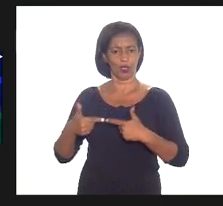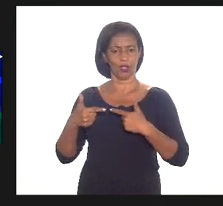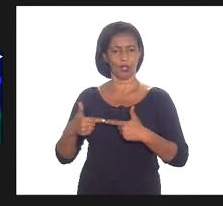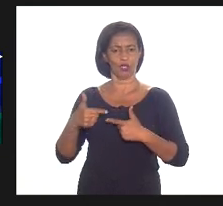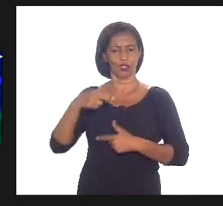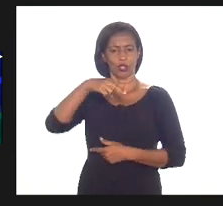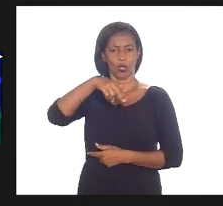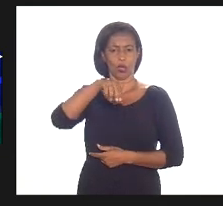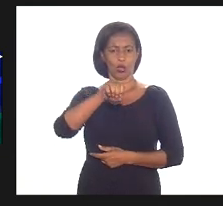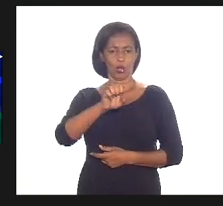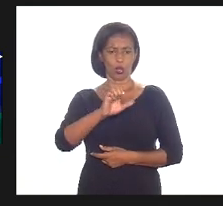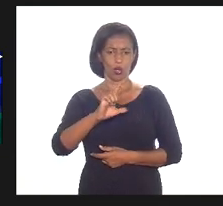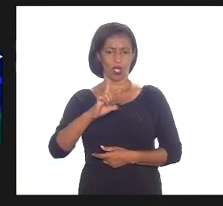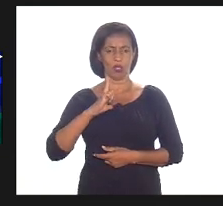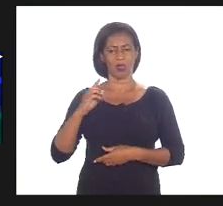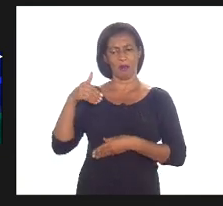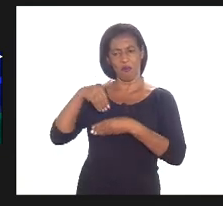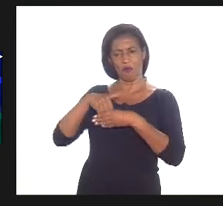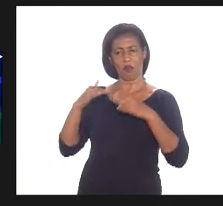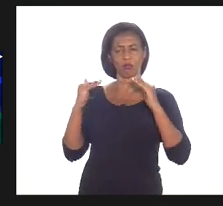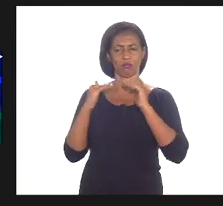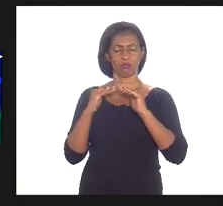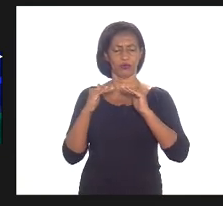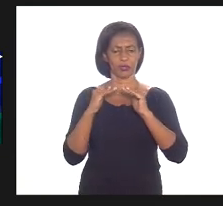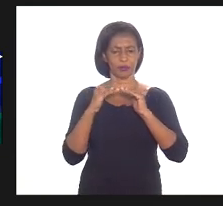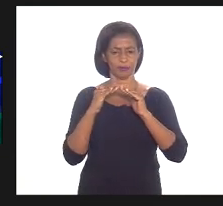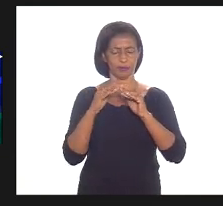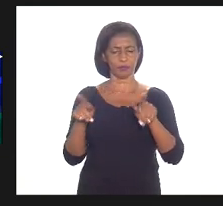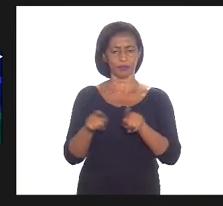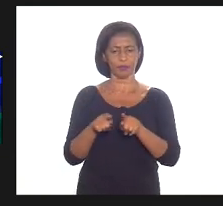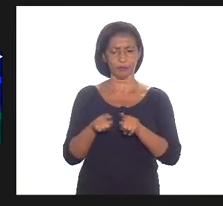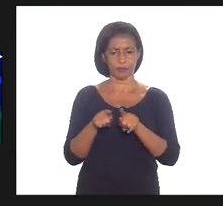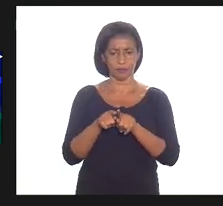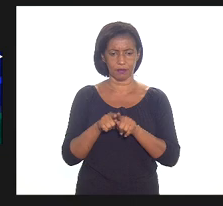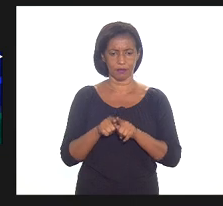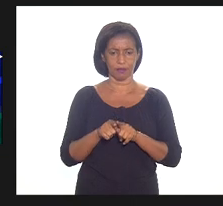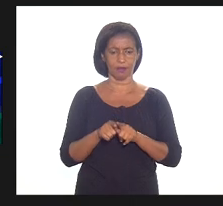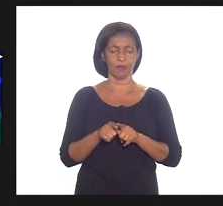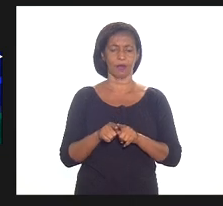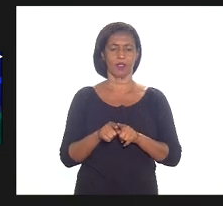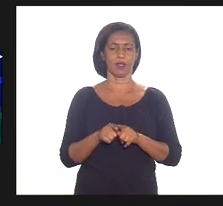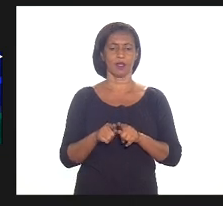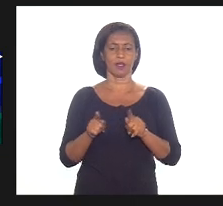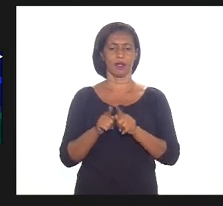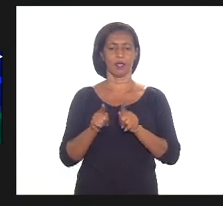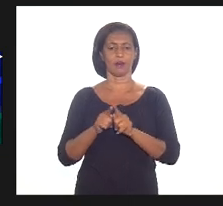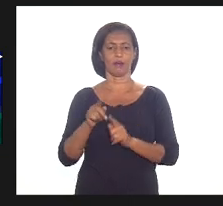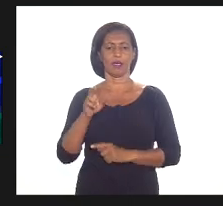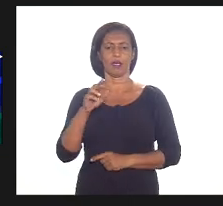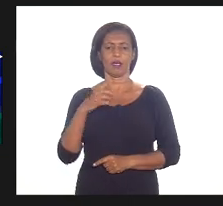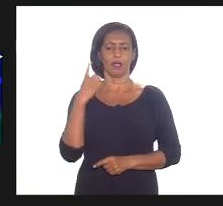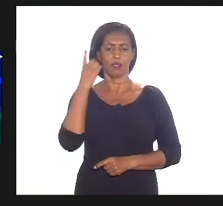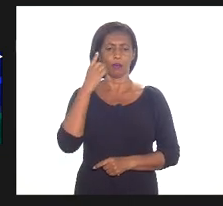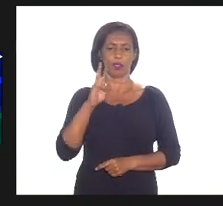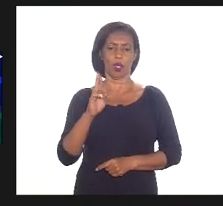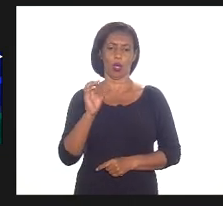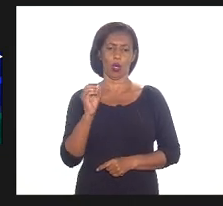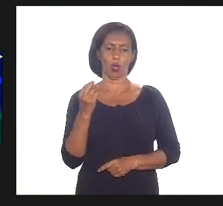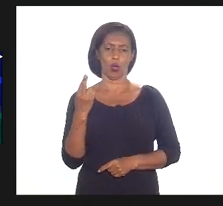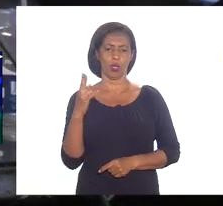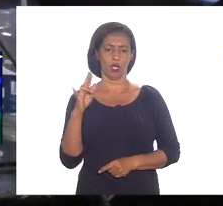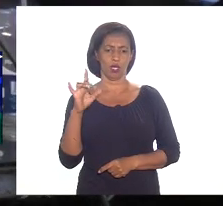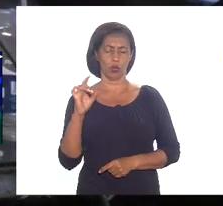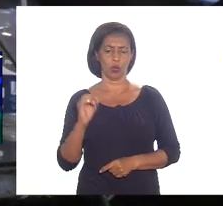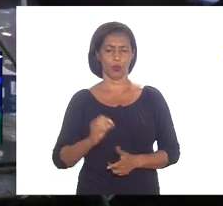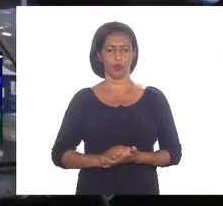Noel de Carvalho e tem meu voto favorável e também Possivelmente aos deputados Rodrigo parcelar voto favorável